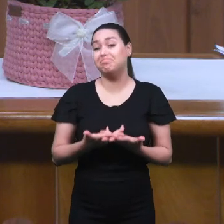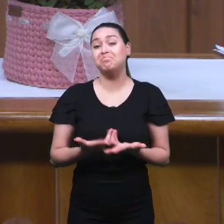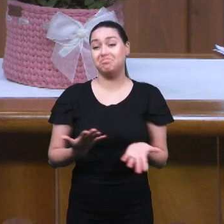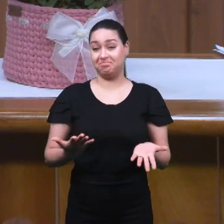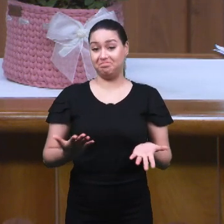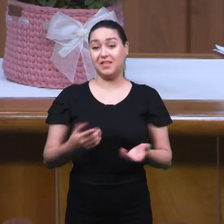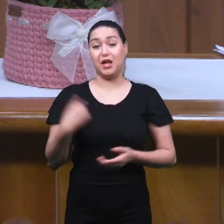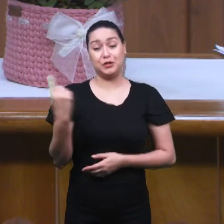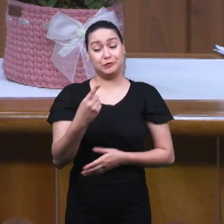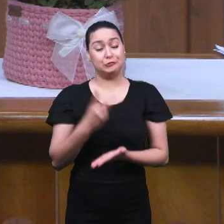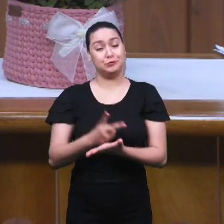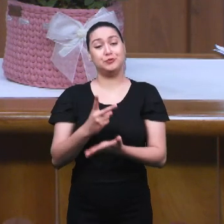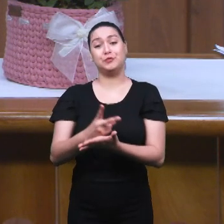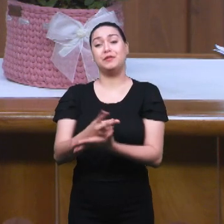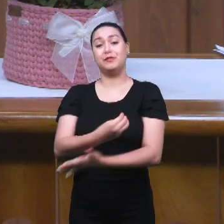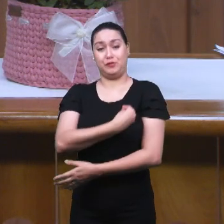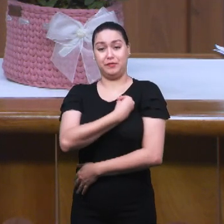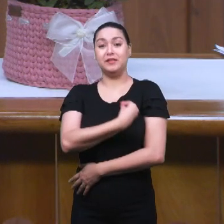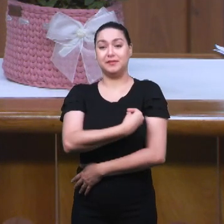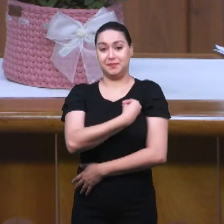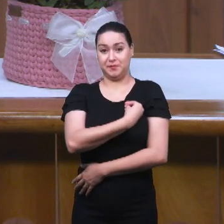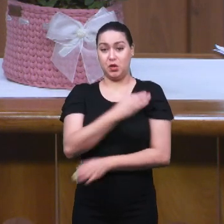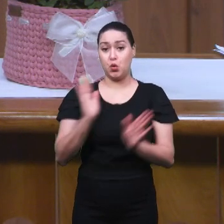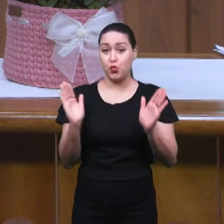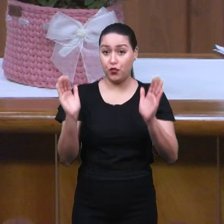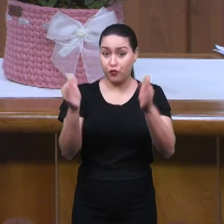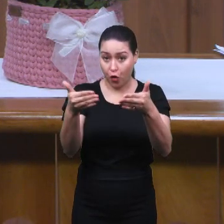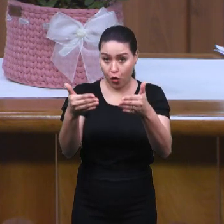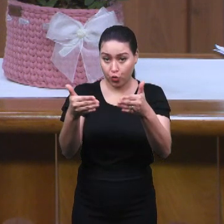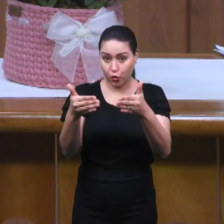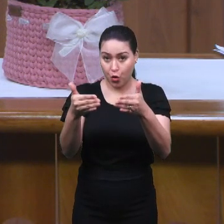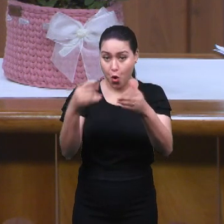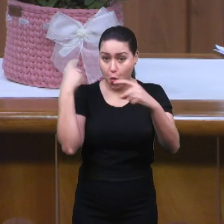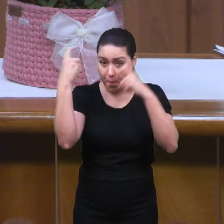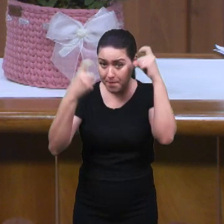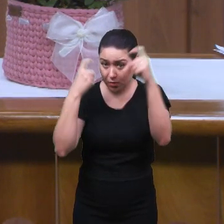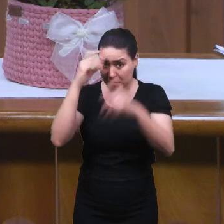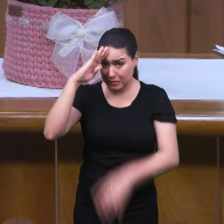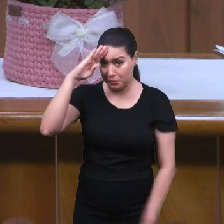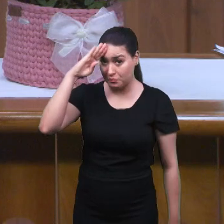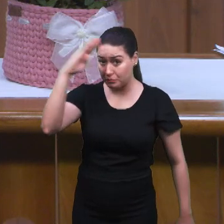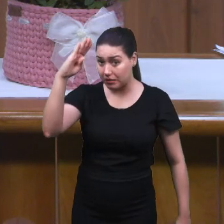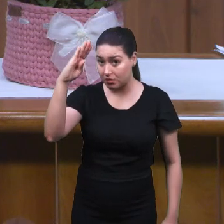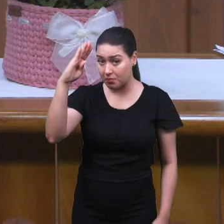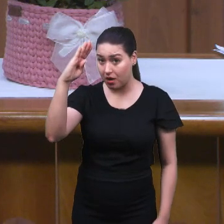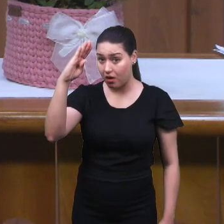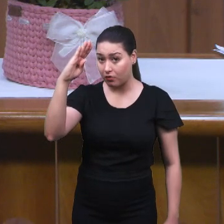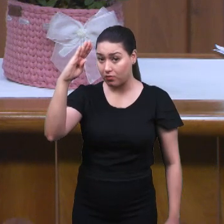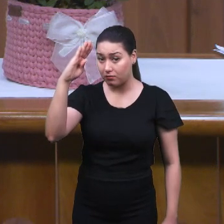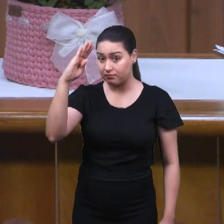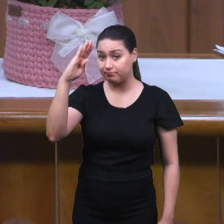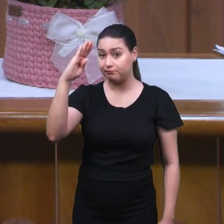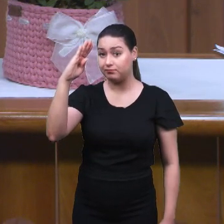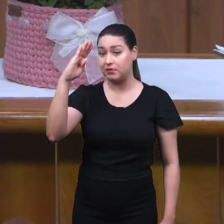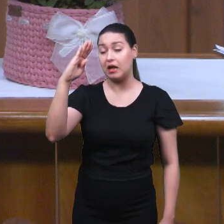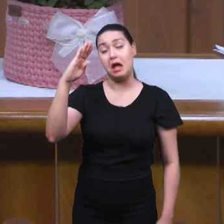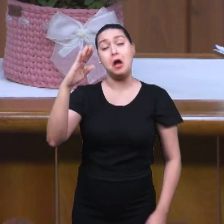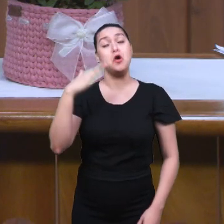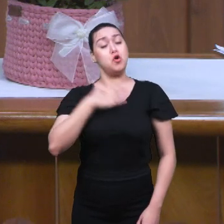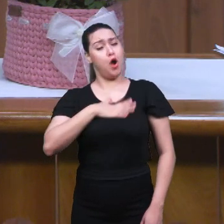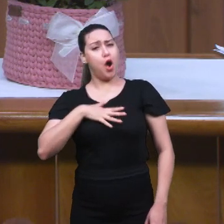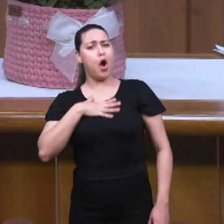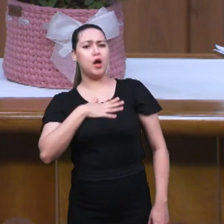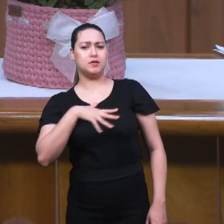continuar vivendo. Nossa meta, nossa preocupação, vivemos para o nosso país, amamos a